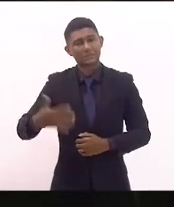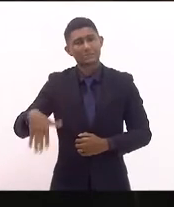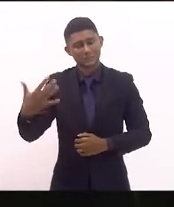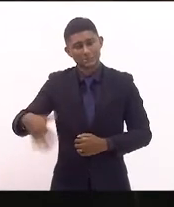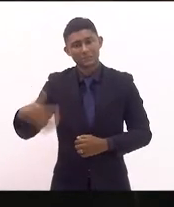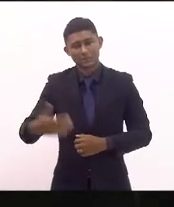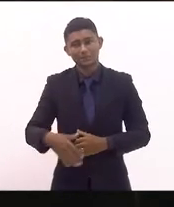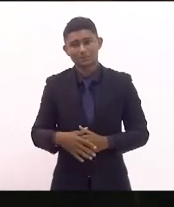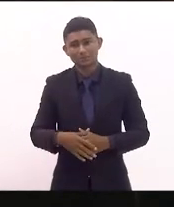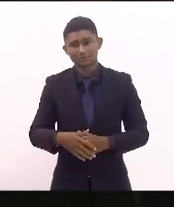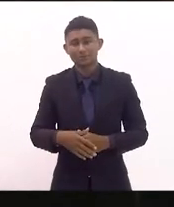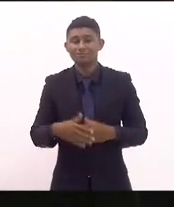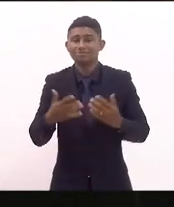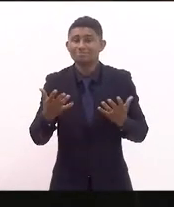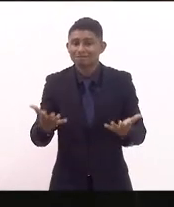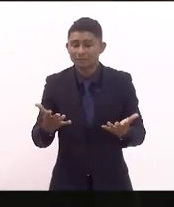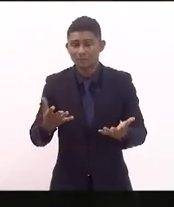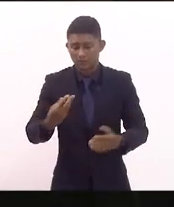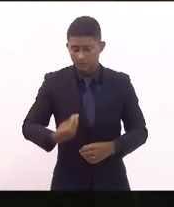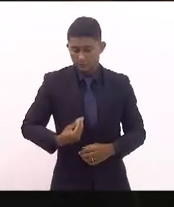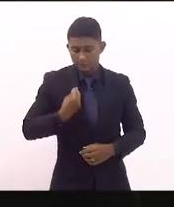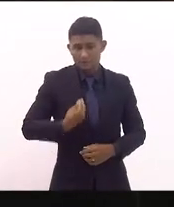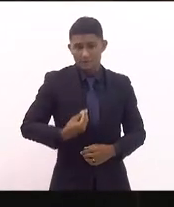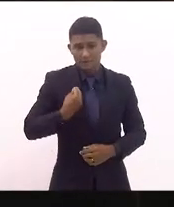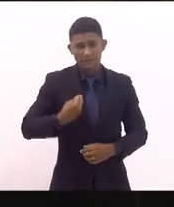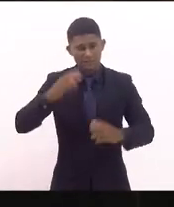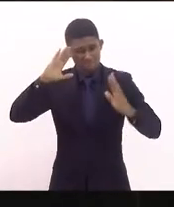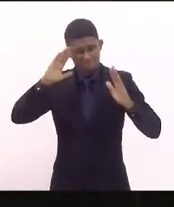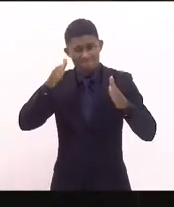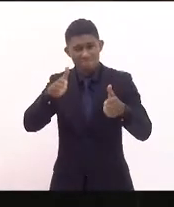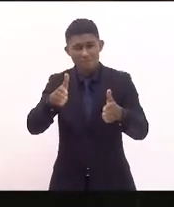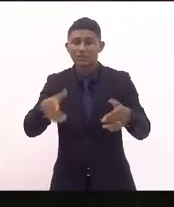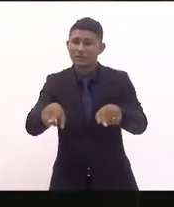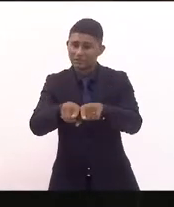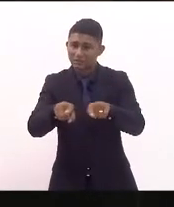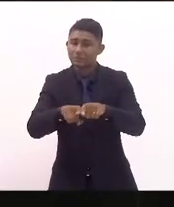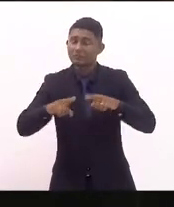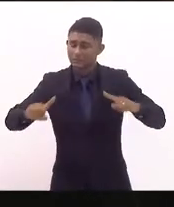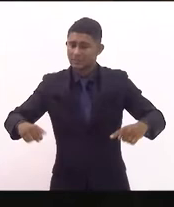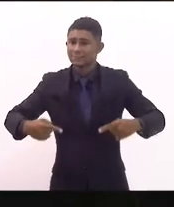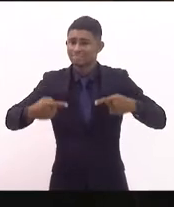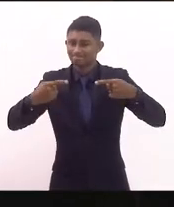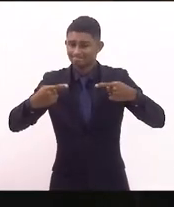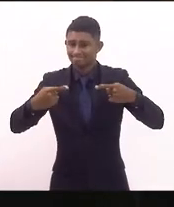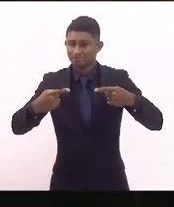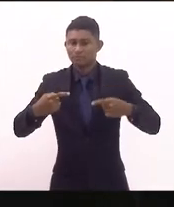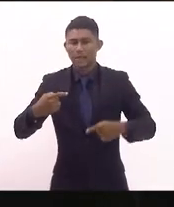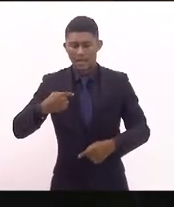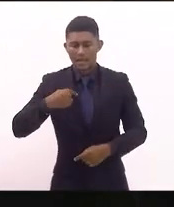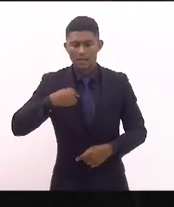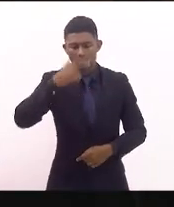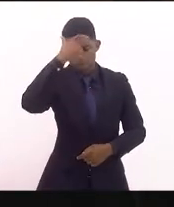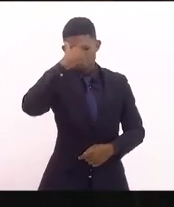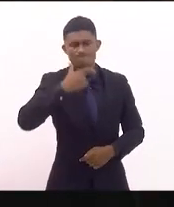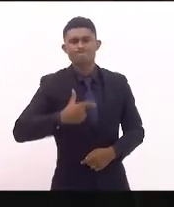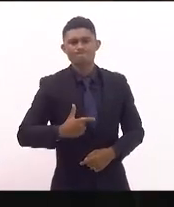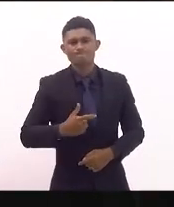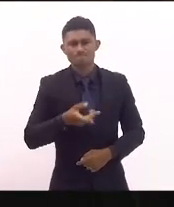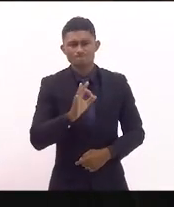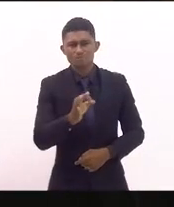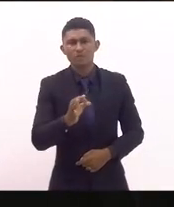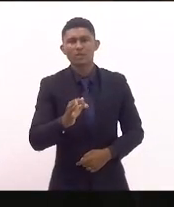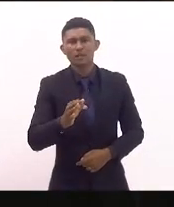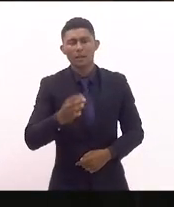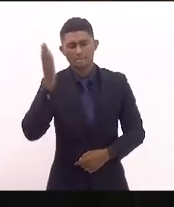gigantescas, é, além de uma prioridade, um desafio diário. Eu sou prova viva desse desafio